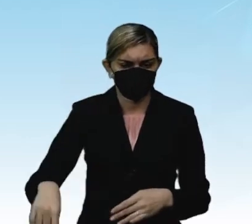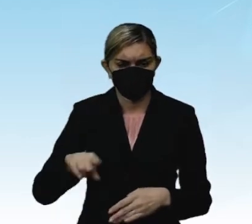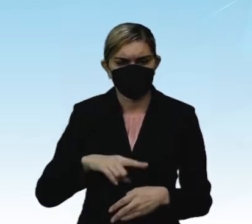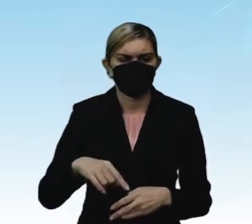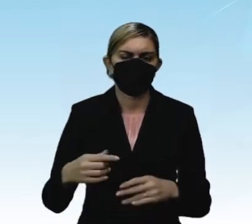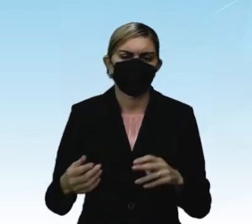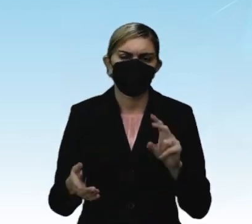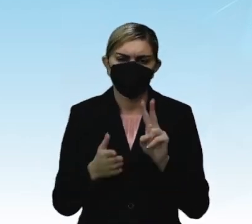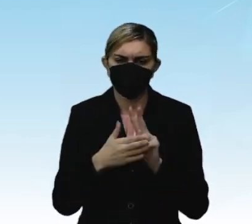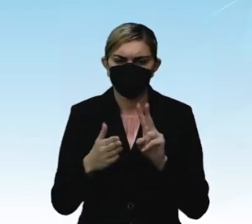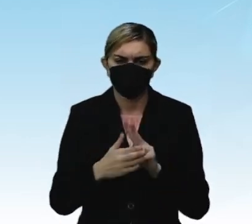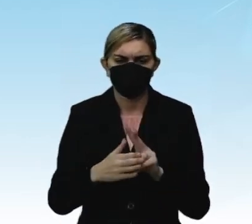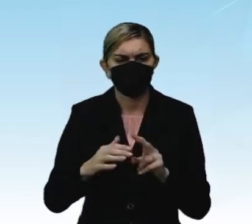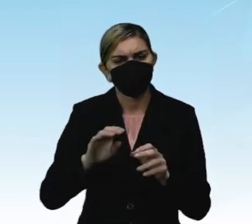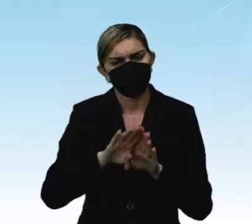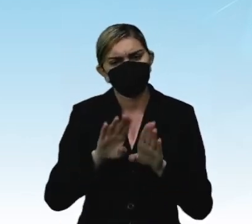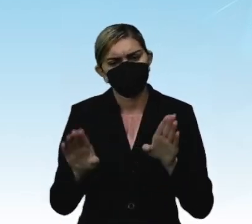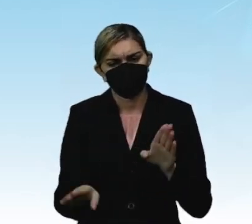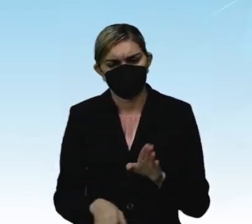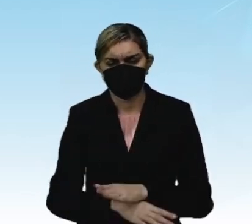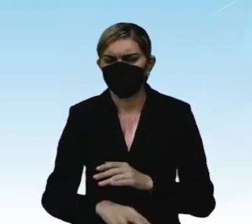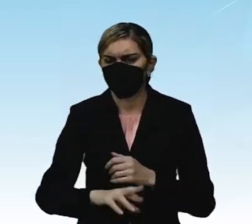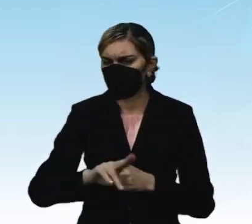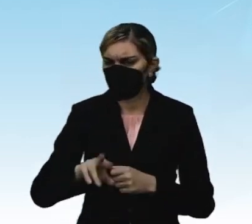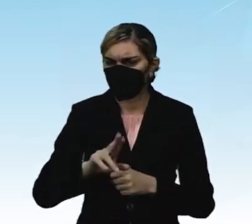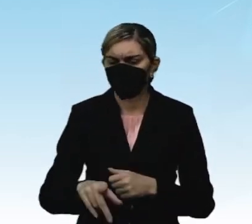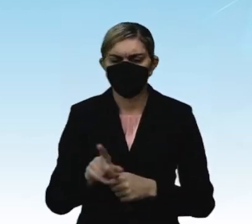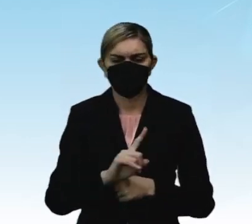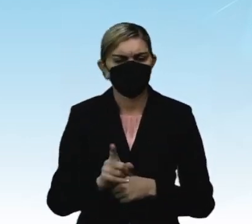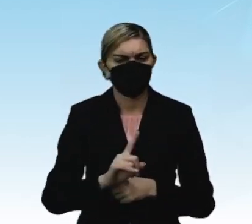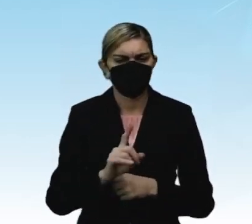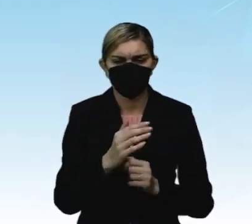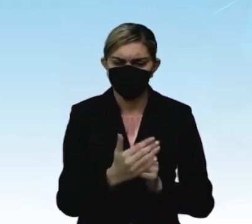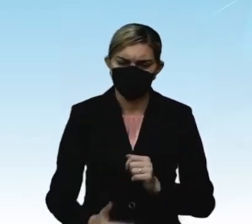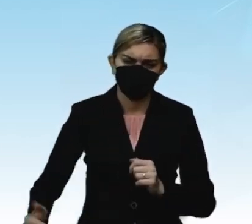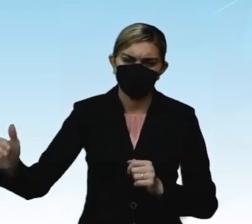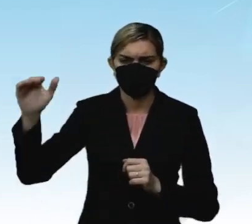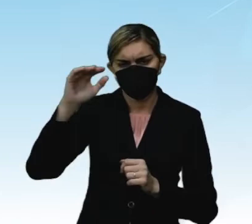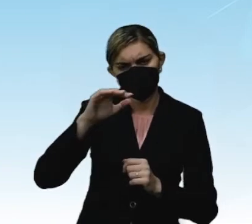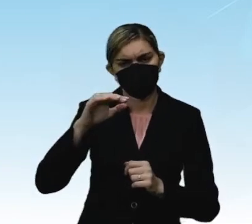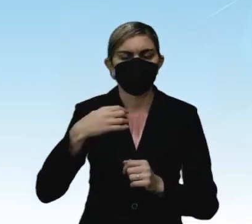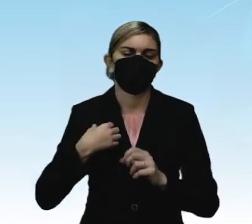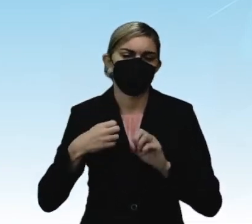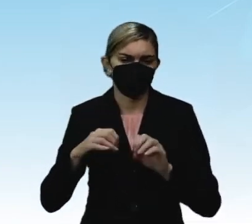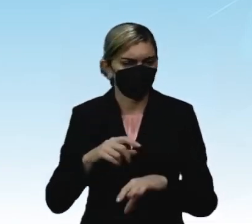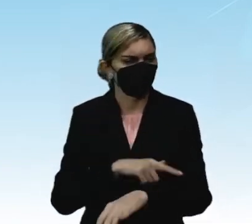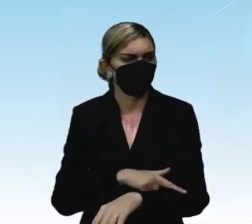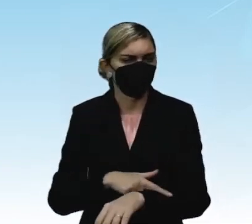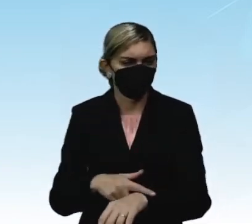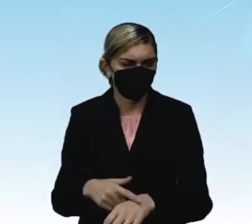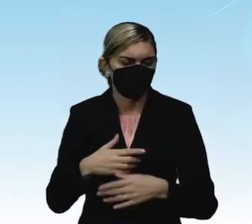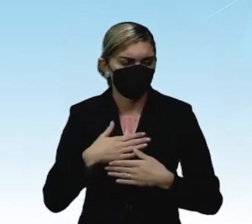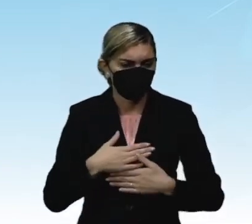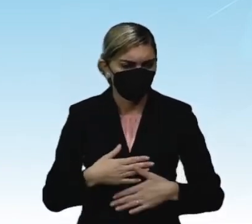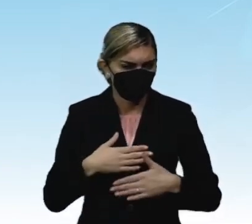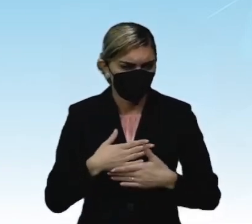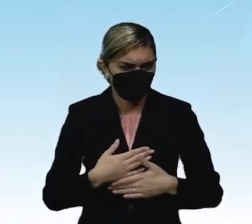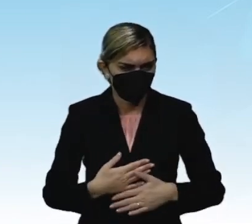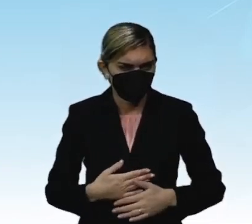eram inferior e grosseiro. Mas não eram, não, gente. Ele era superior e eram educadíssimos, tranquilos, tá?